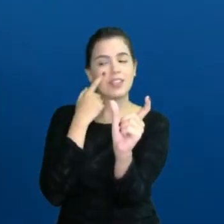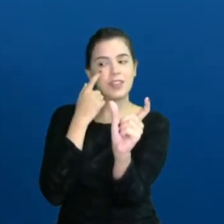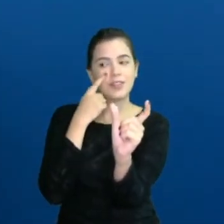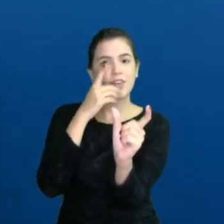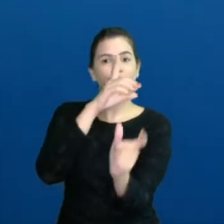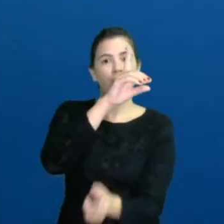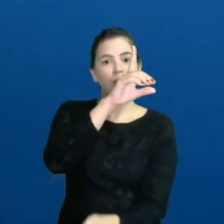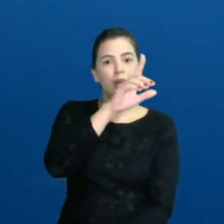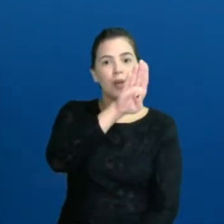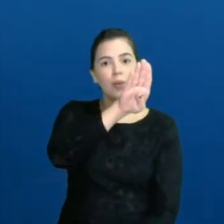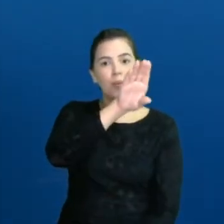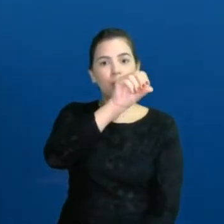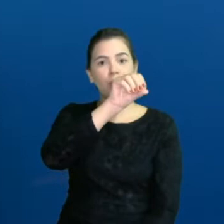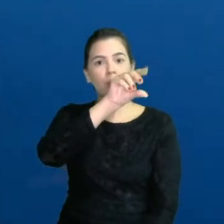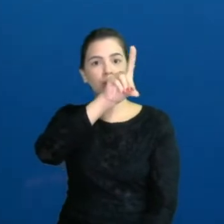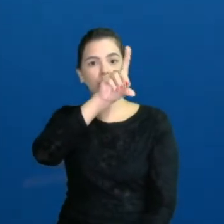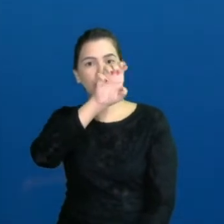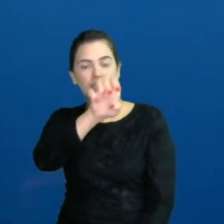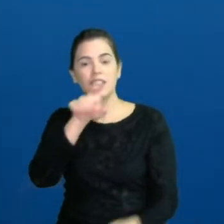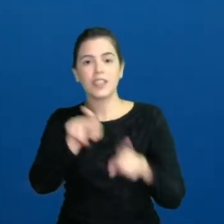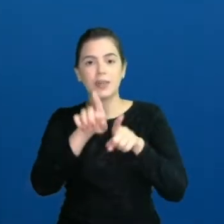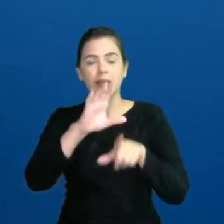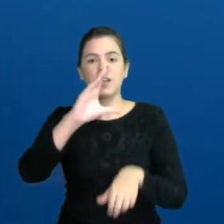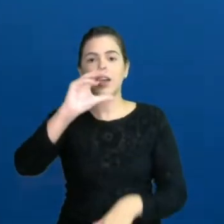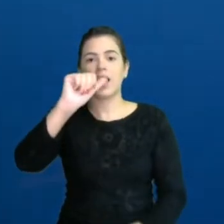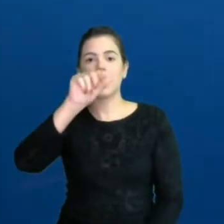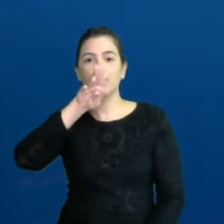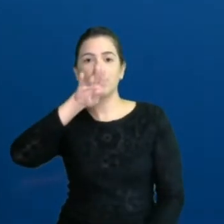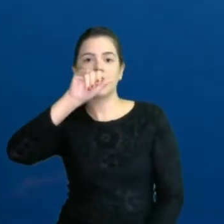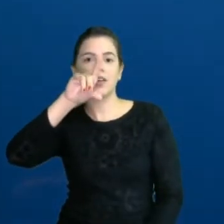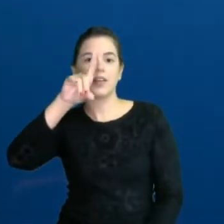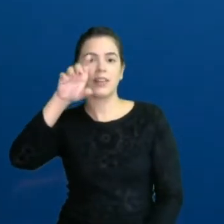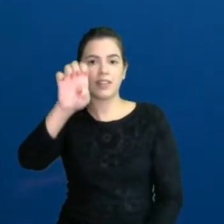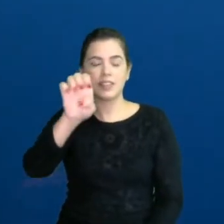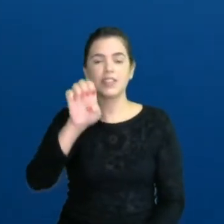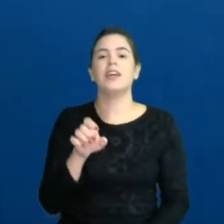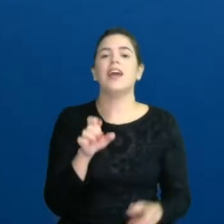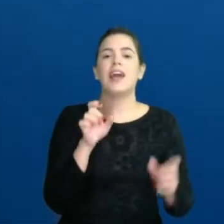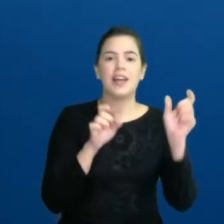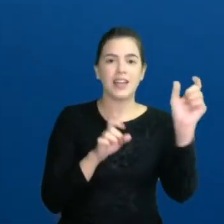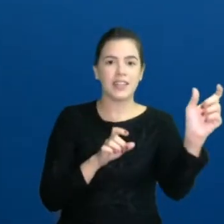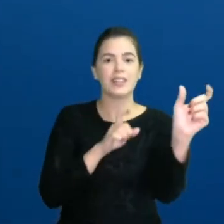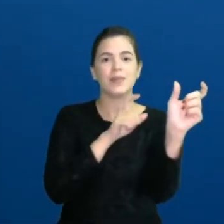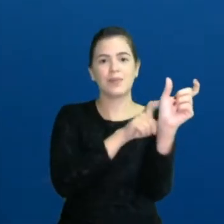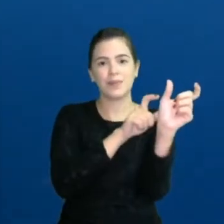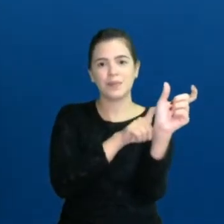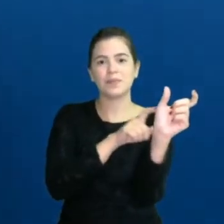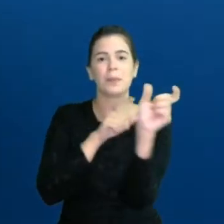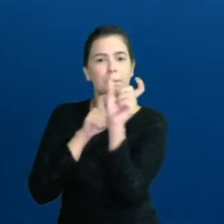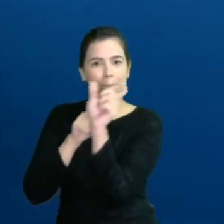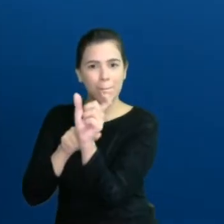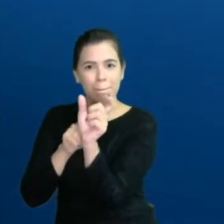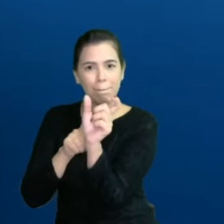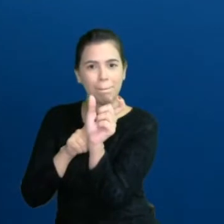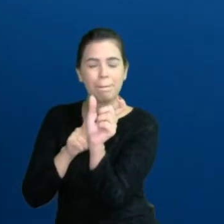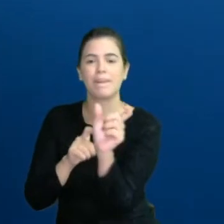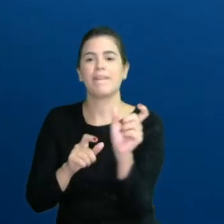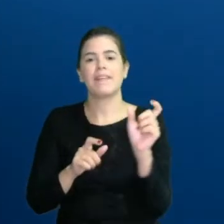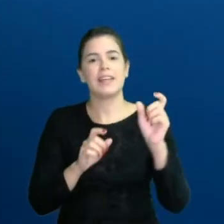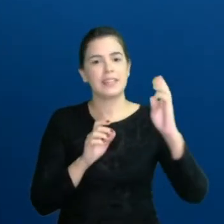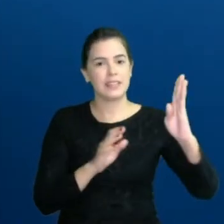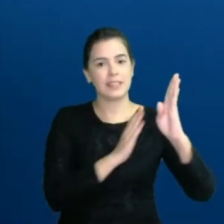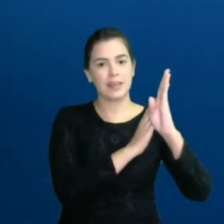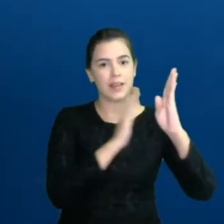cabide. Aqui eu tenho, ó, essa letrinha e essa letrinha. Se a barriguinha tá para lá, é a letrinha D.